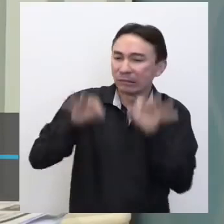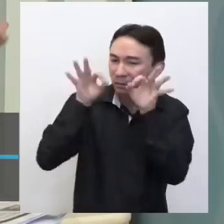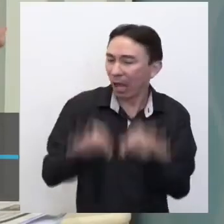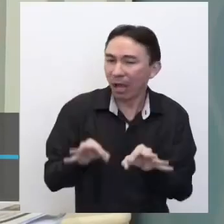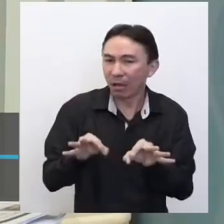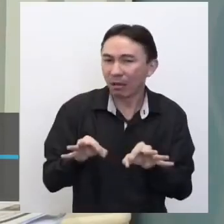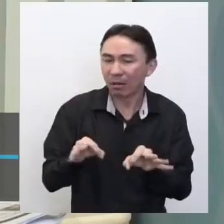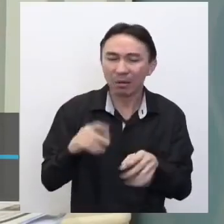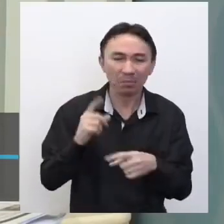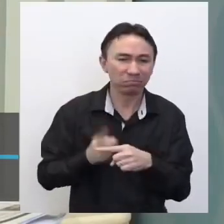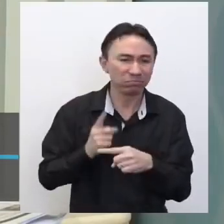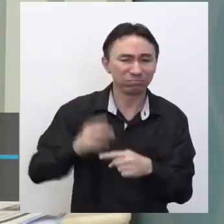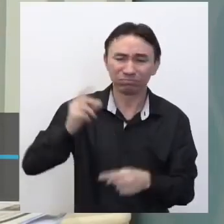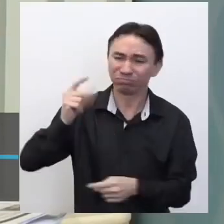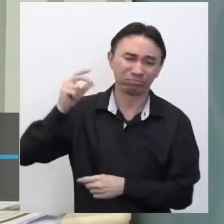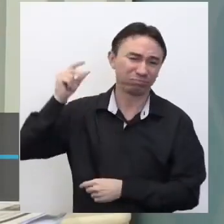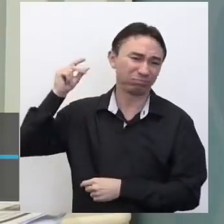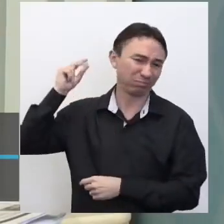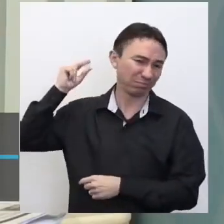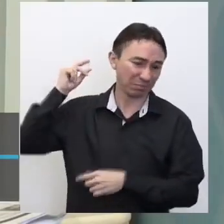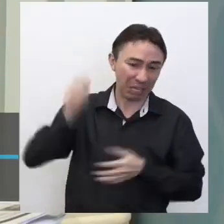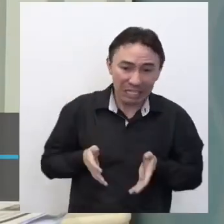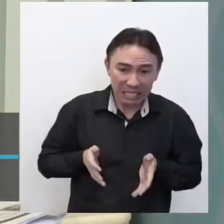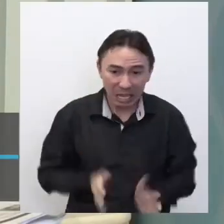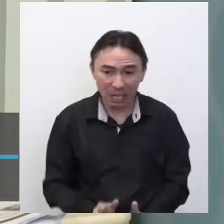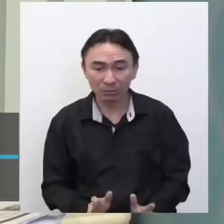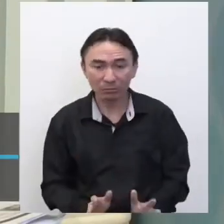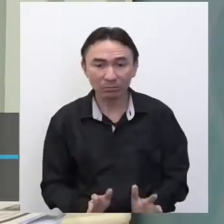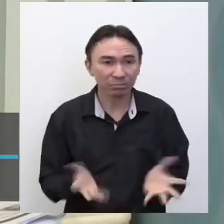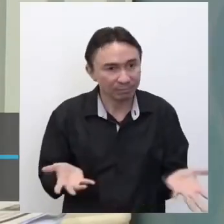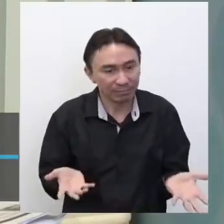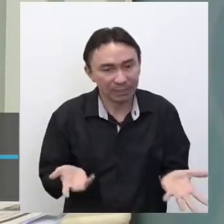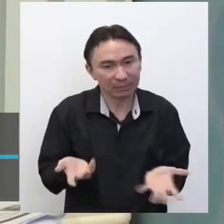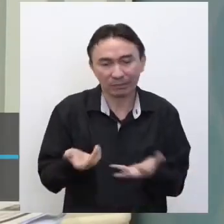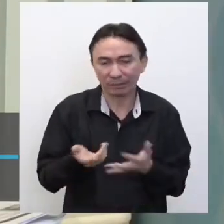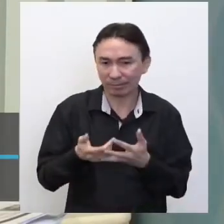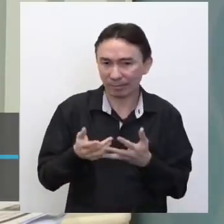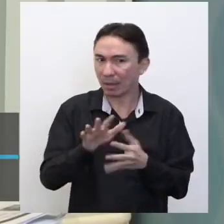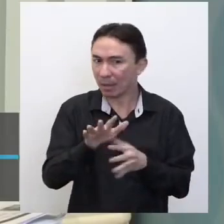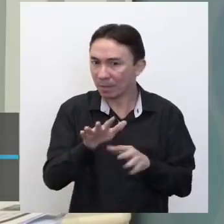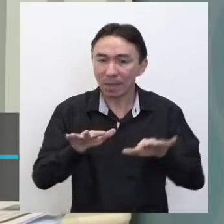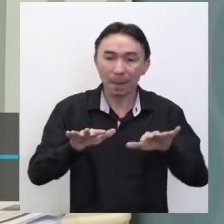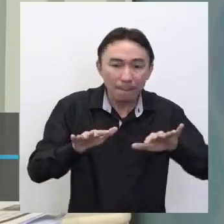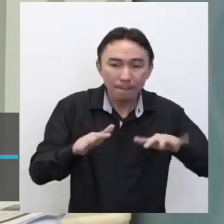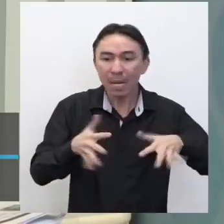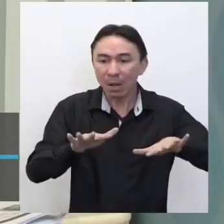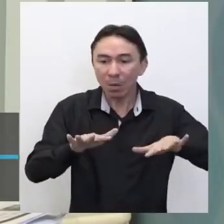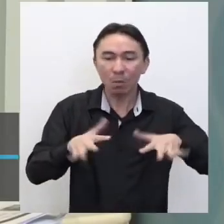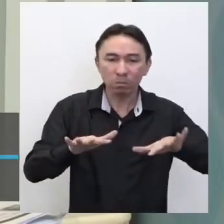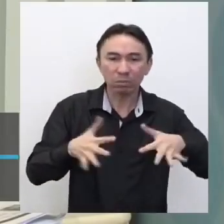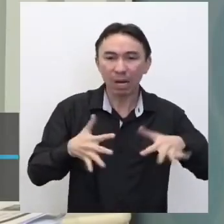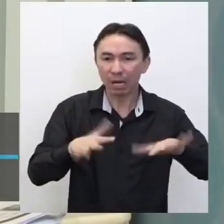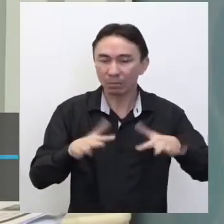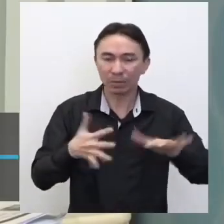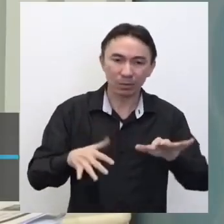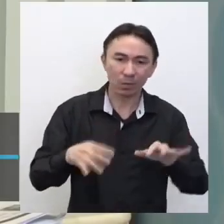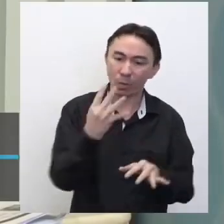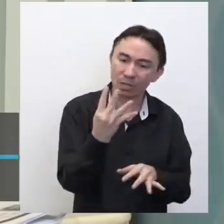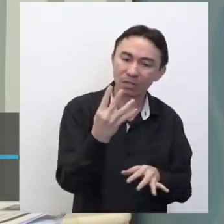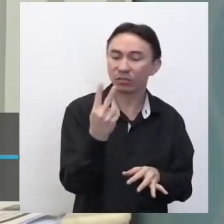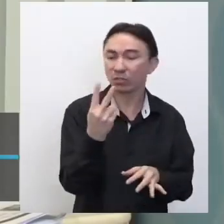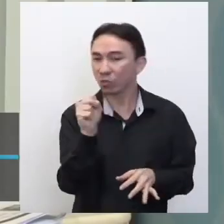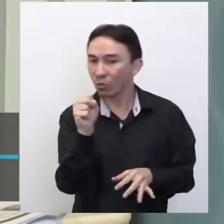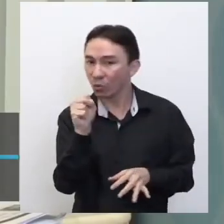tempo remoto de que se trata, de dizer com exatidão em que ano ele nasceu. Mas a gente sabe que foi algo entre